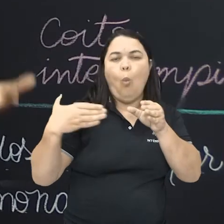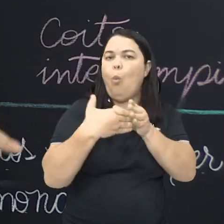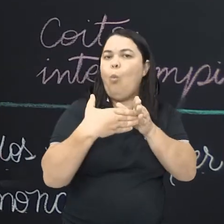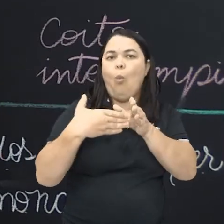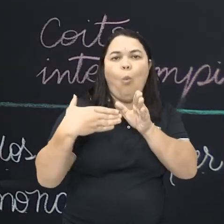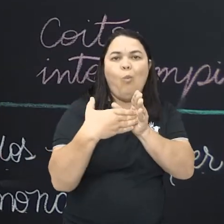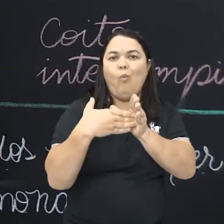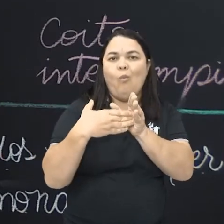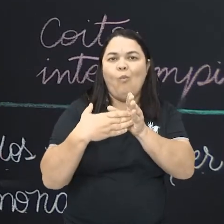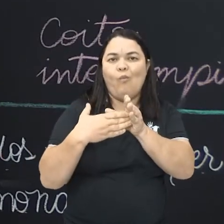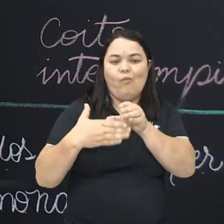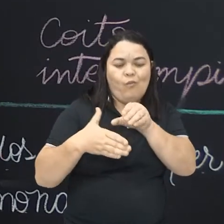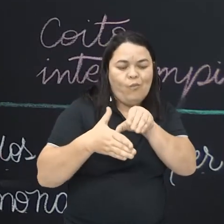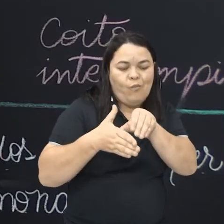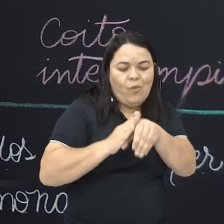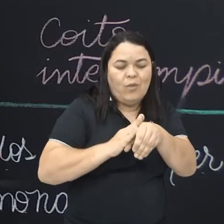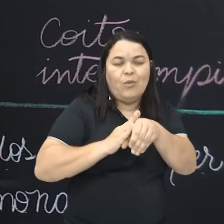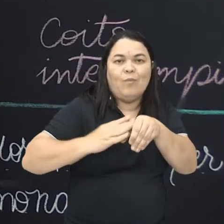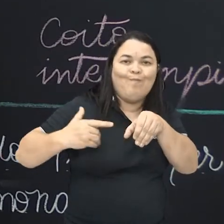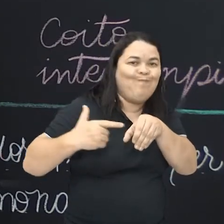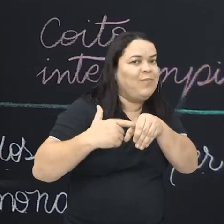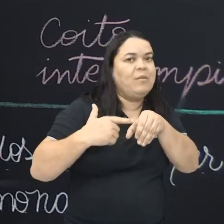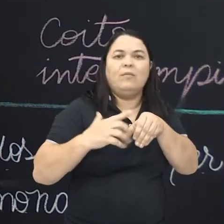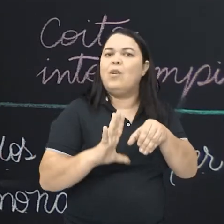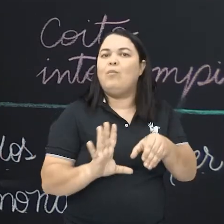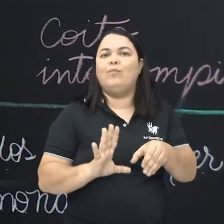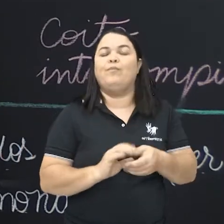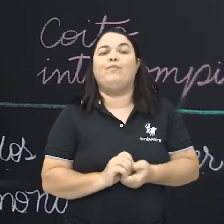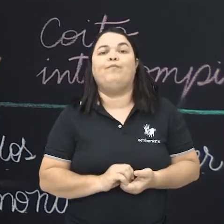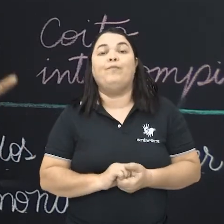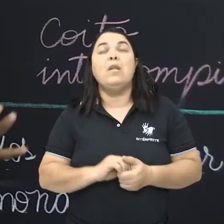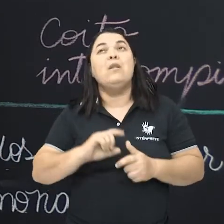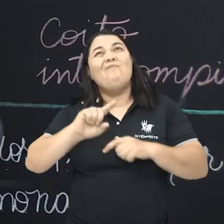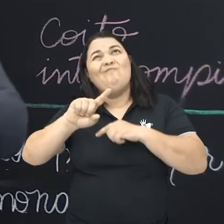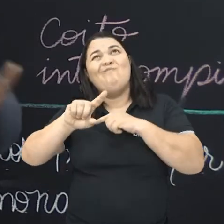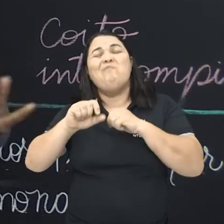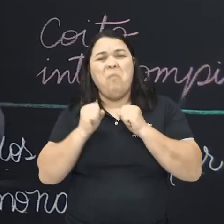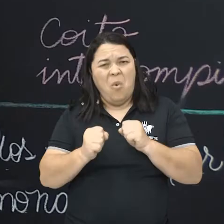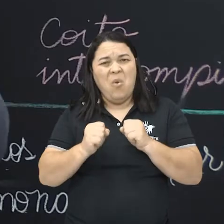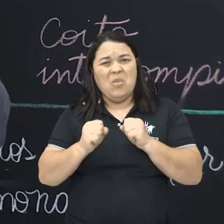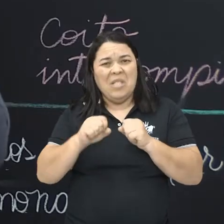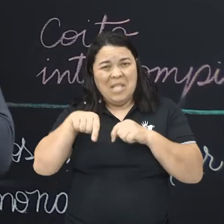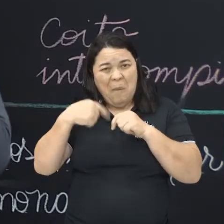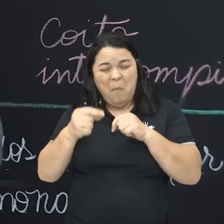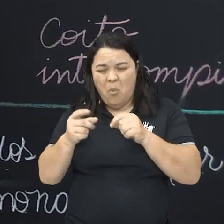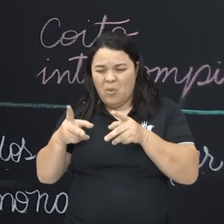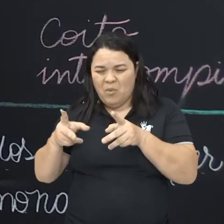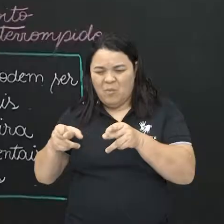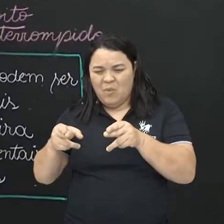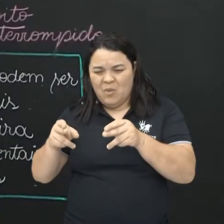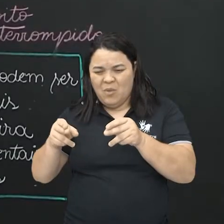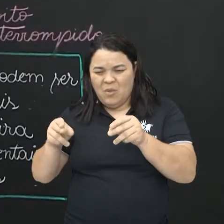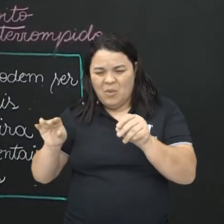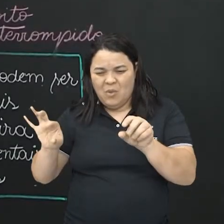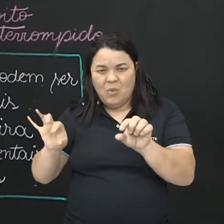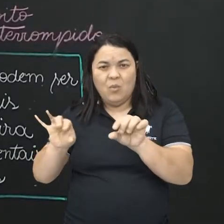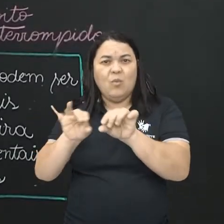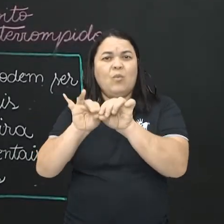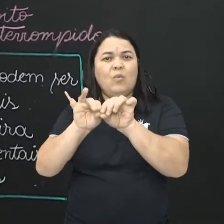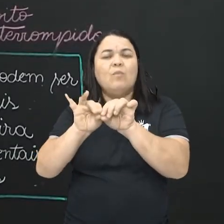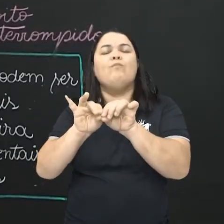passagem dos espermatozoides. Pode ser reversível? Cirurgicamente, sim. Naturalmente, não. E no